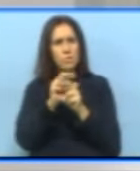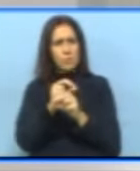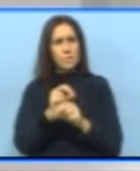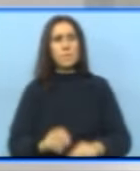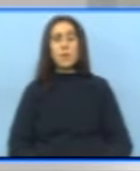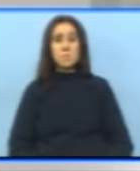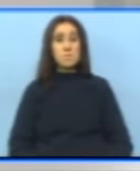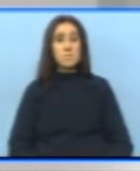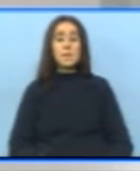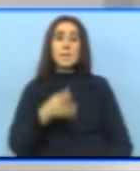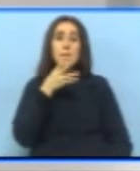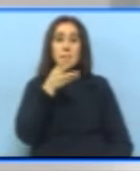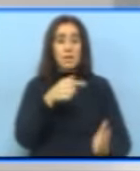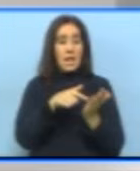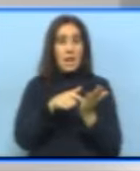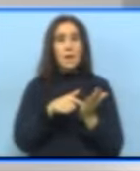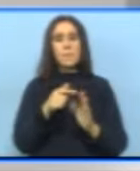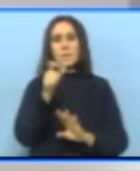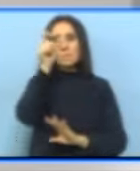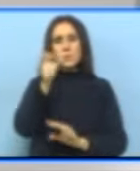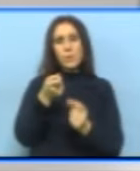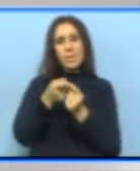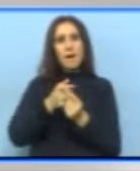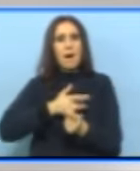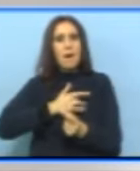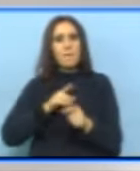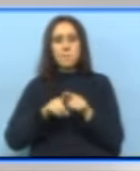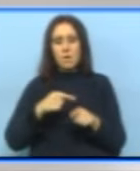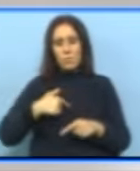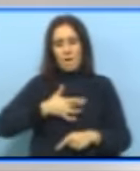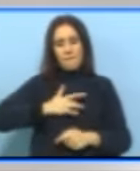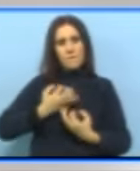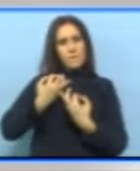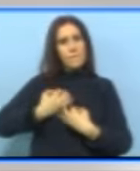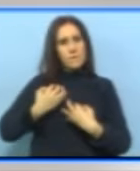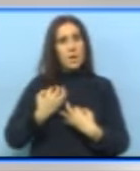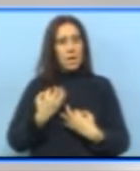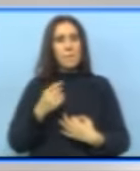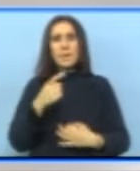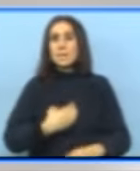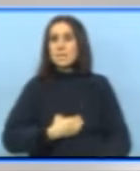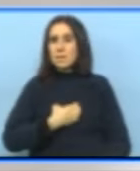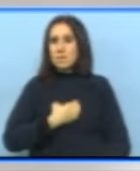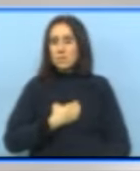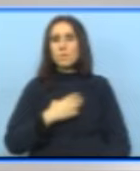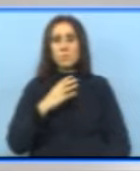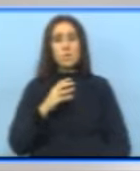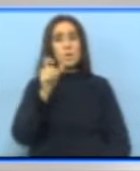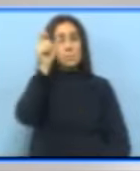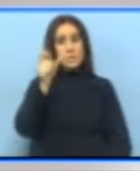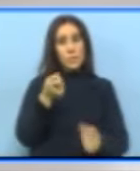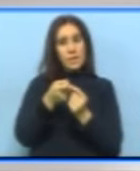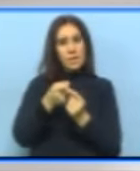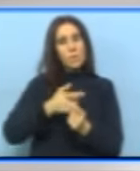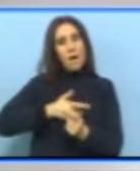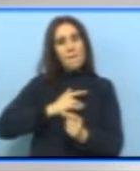amar o próximo como a ti mesmo é uma coisa... mas ainda aí tem um sentido, que é, tu amas o próximo porque, no